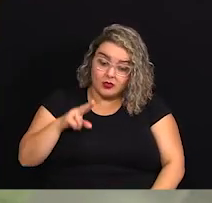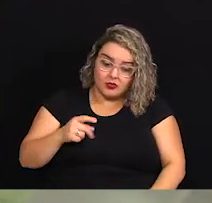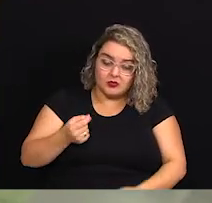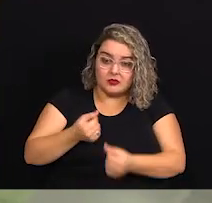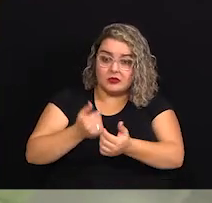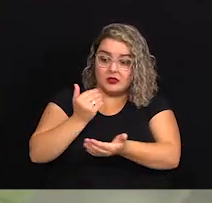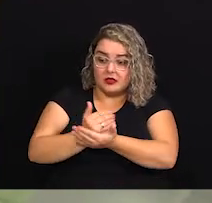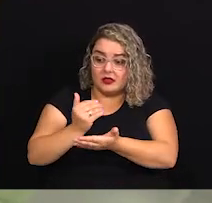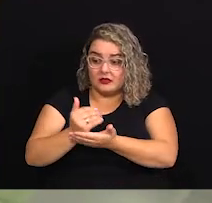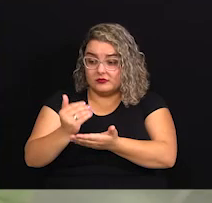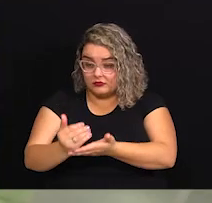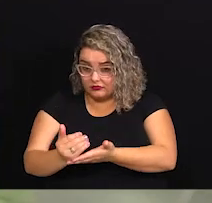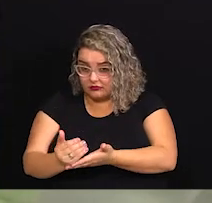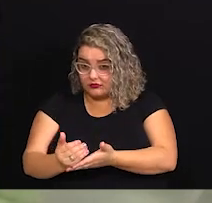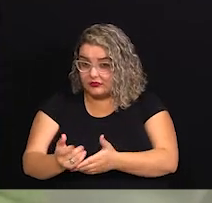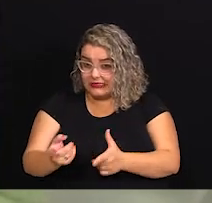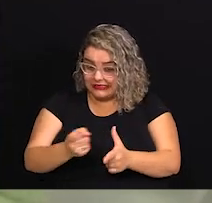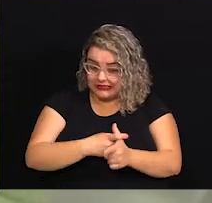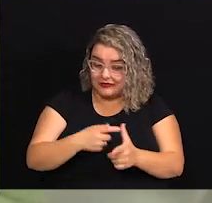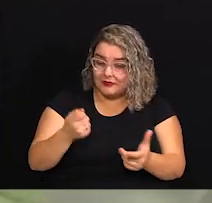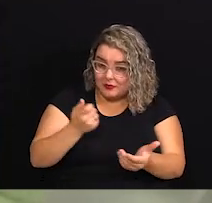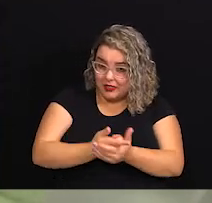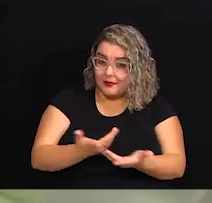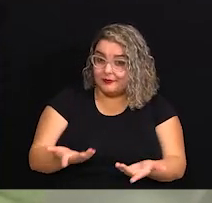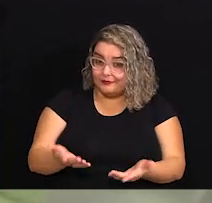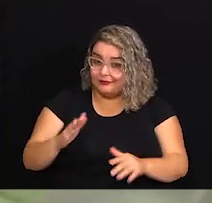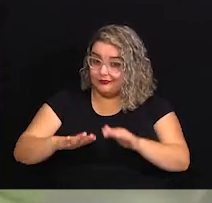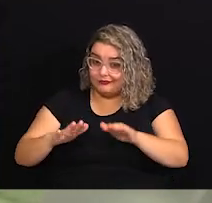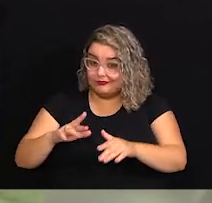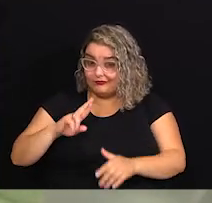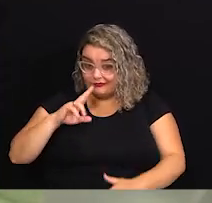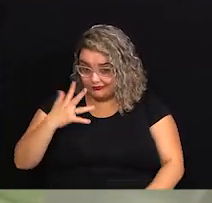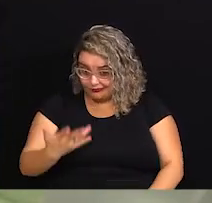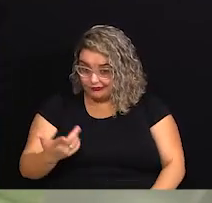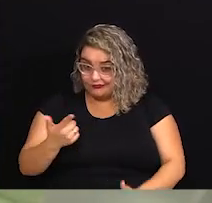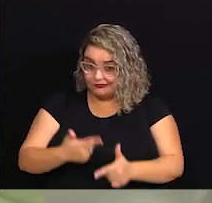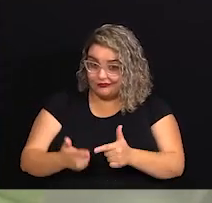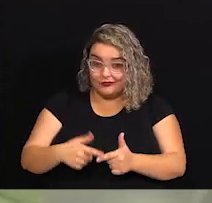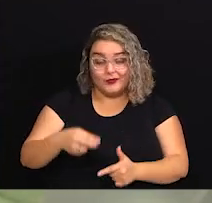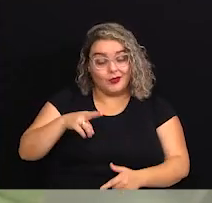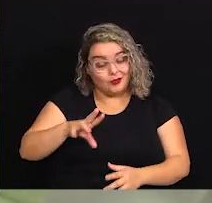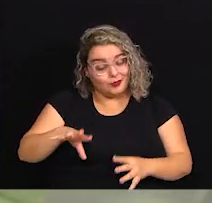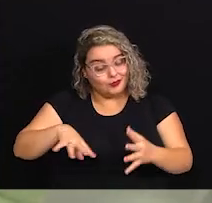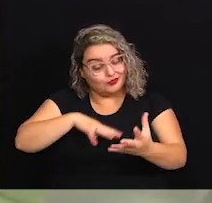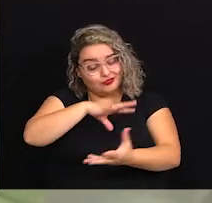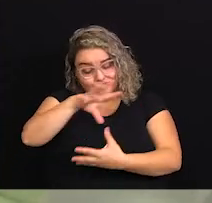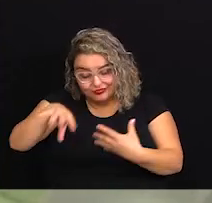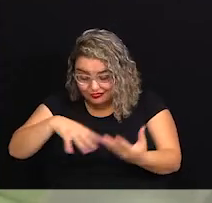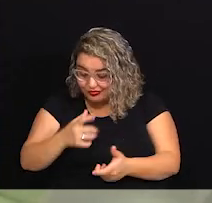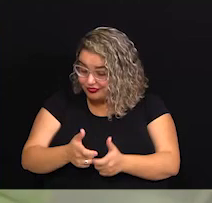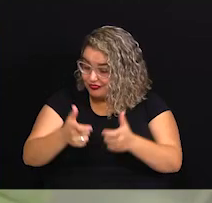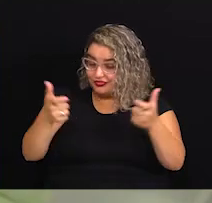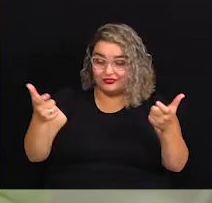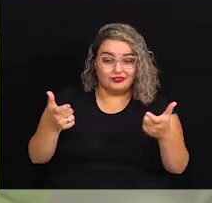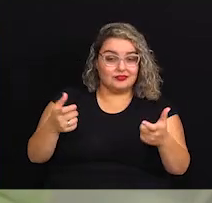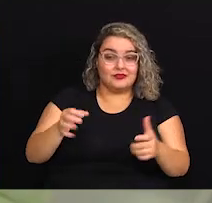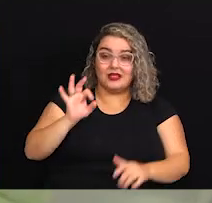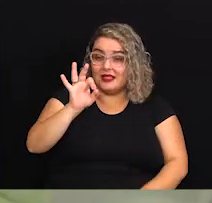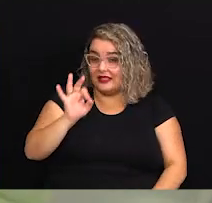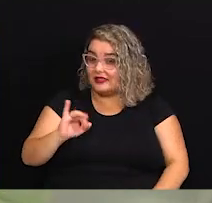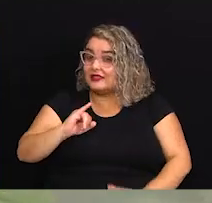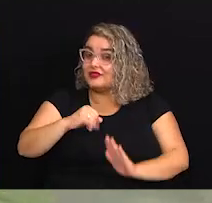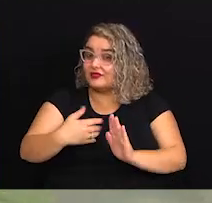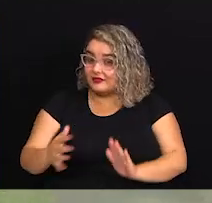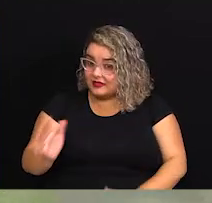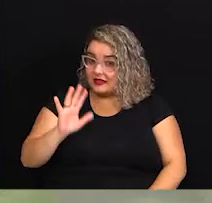para cobrir dívida, será que vai realmente resolver o problema dela ou ela só vai se enrolar mais devido às taxas de juros que estão muito